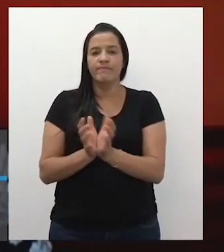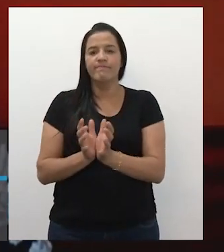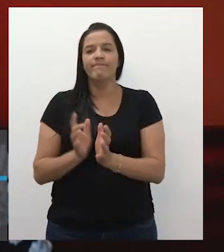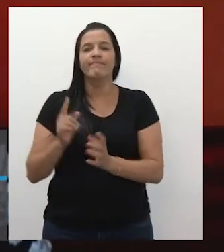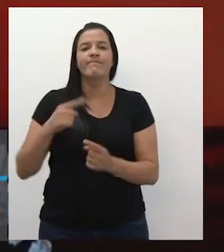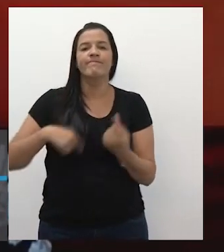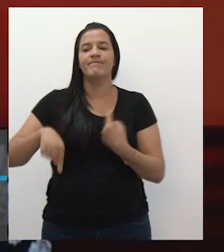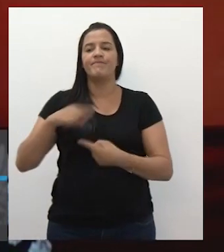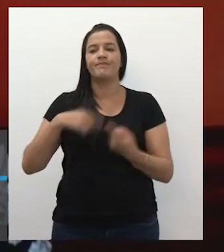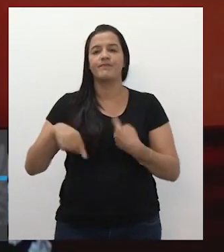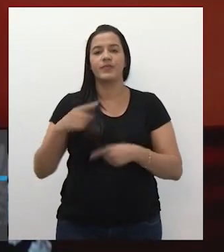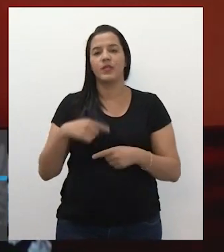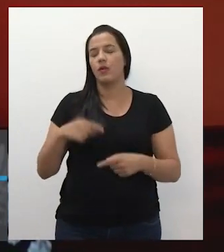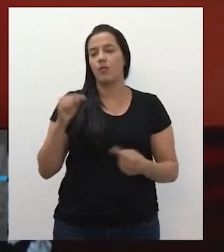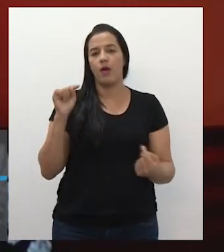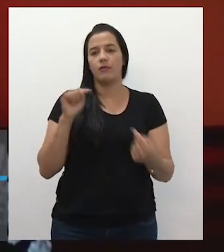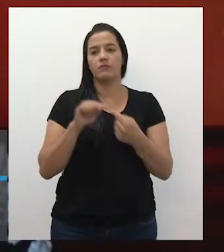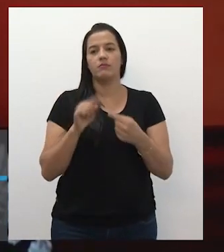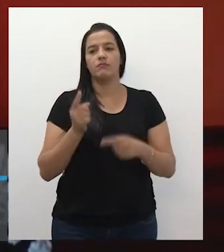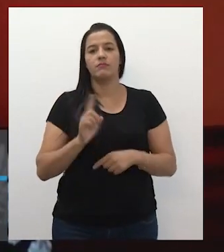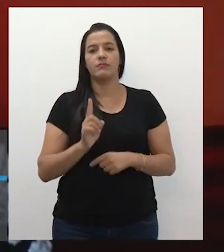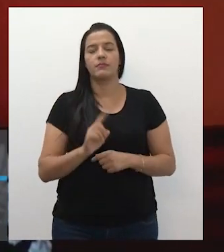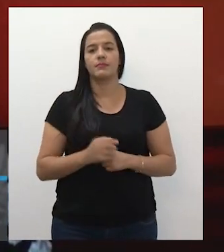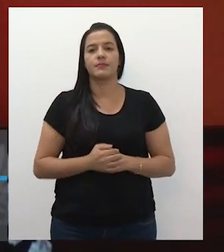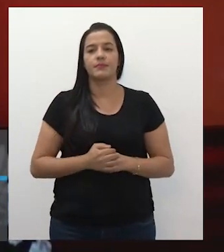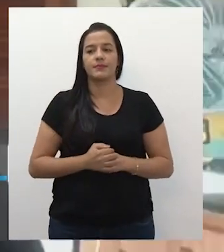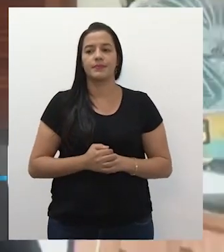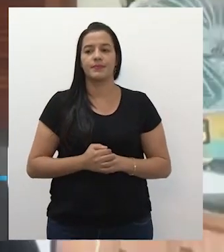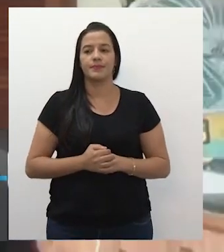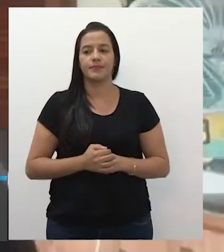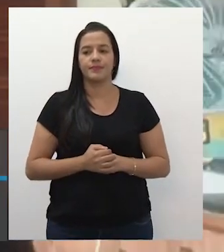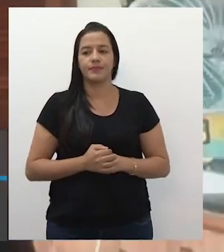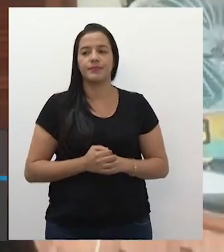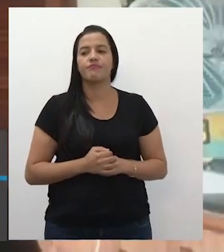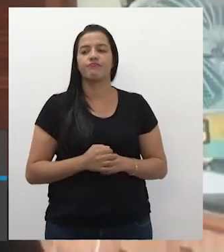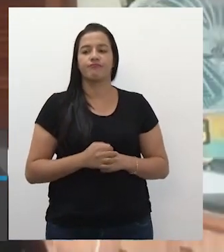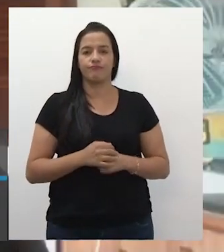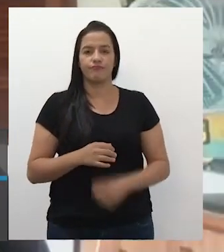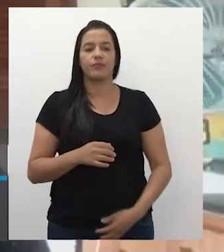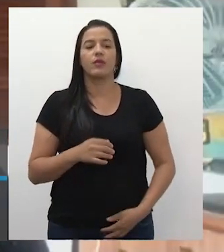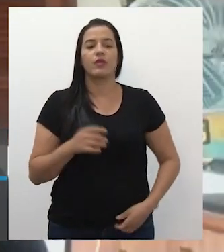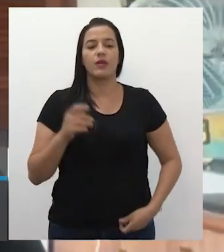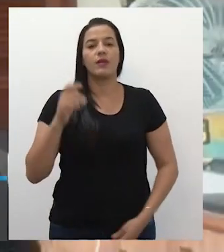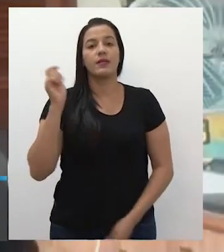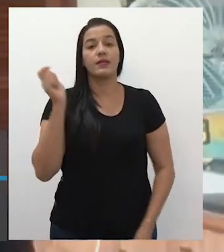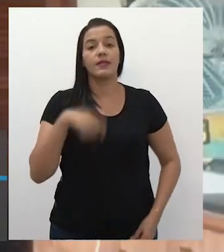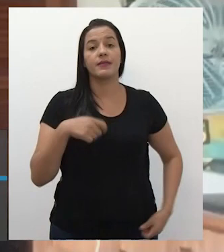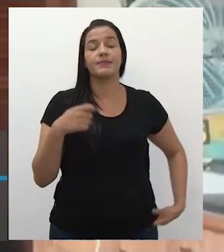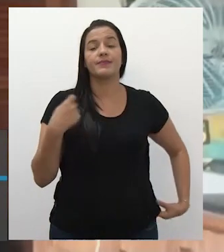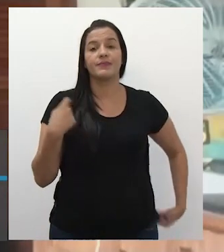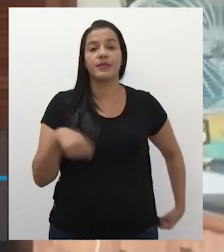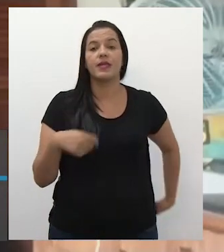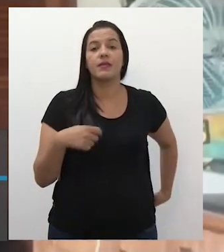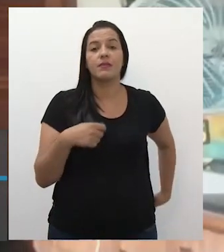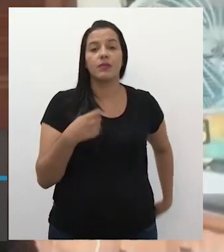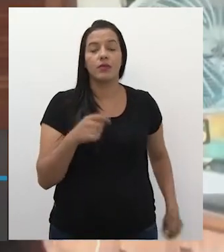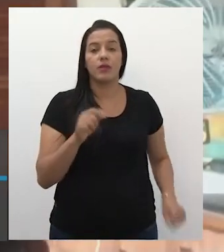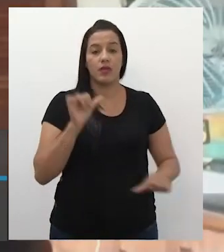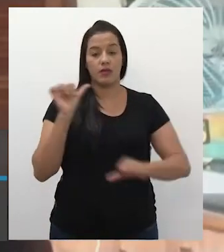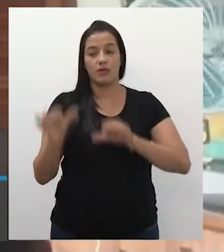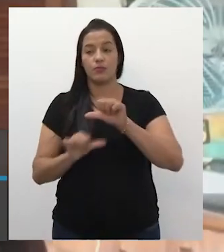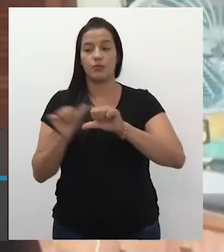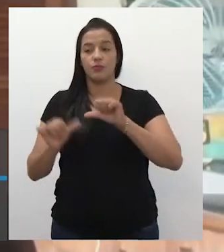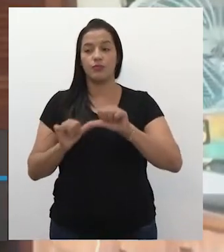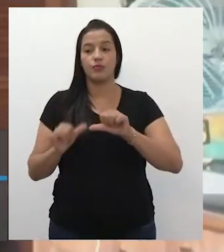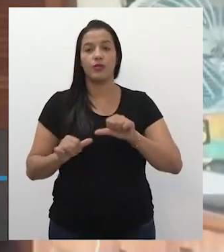prática não é adequada? Claro que sim, né? A prática só vai ser modificada quando